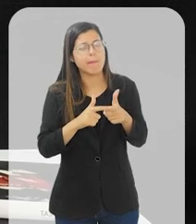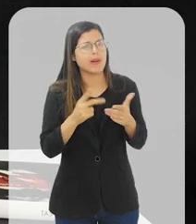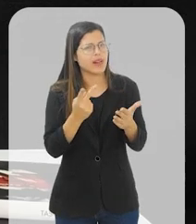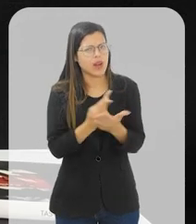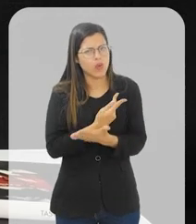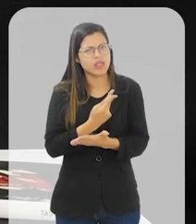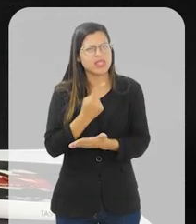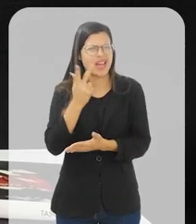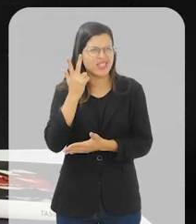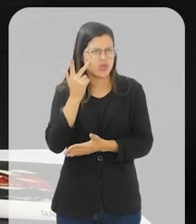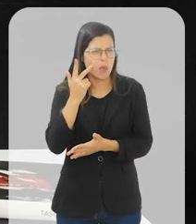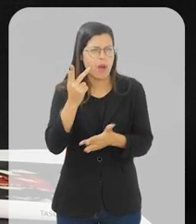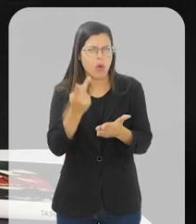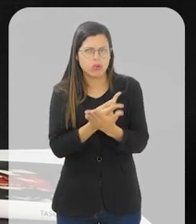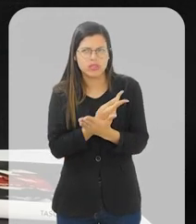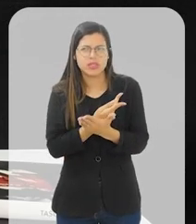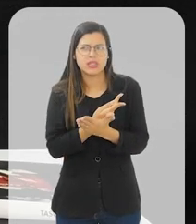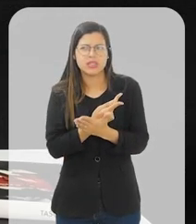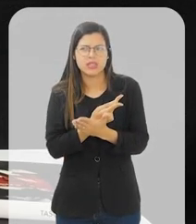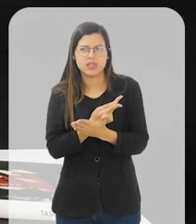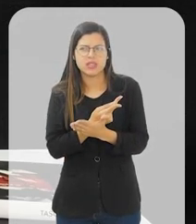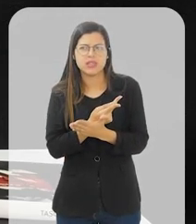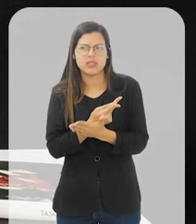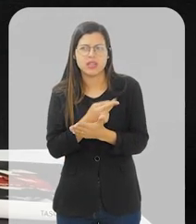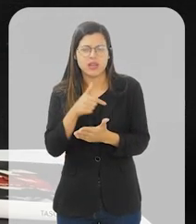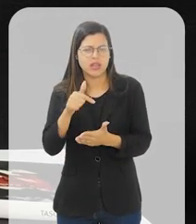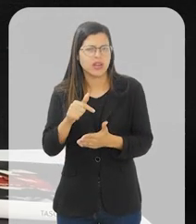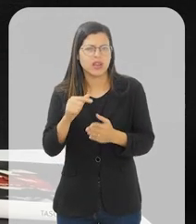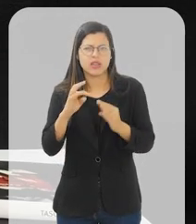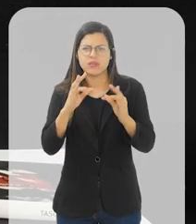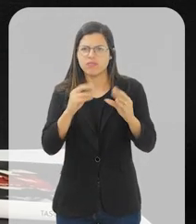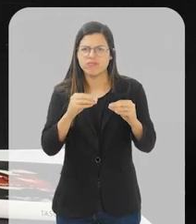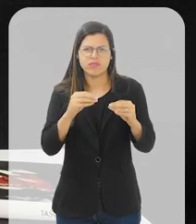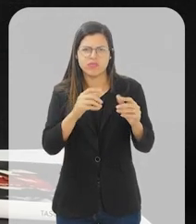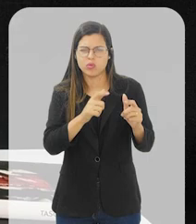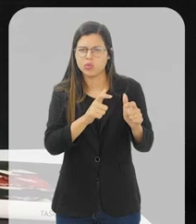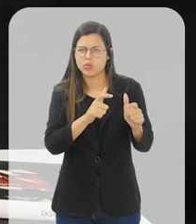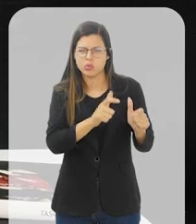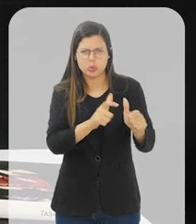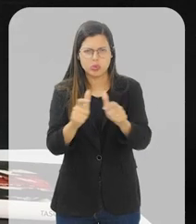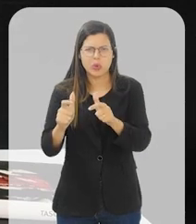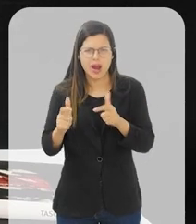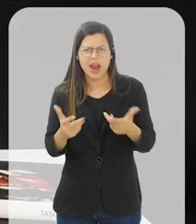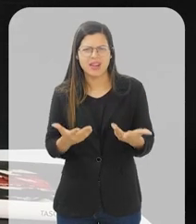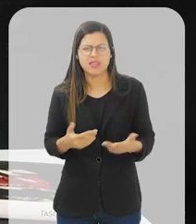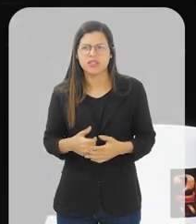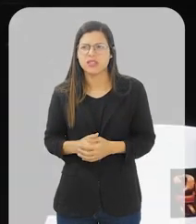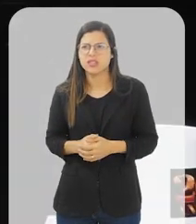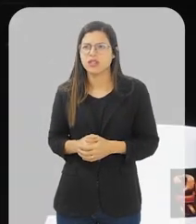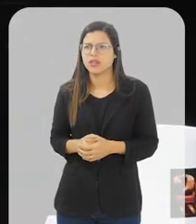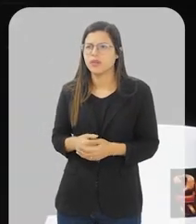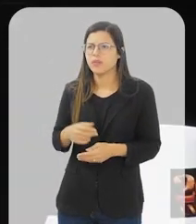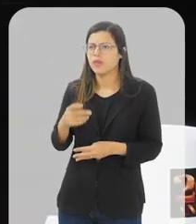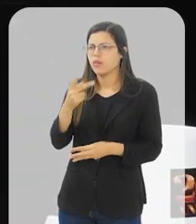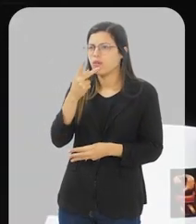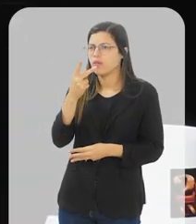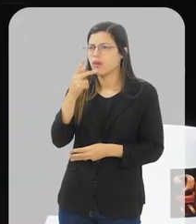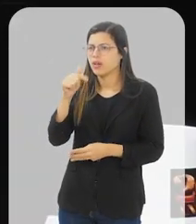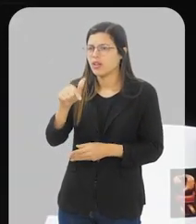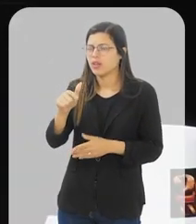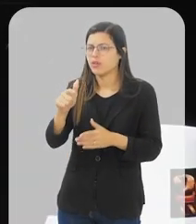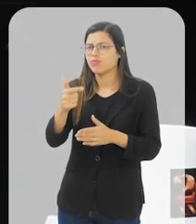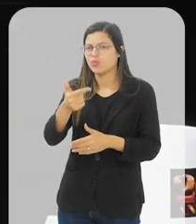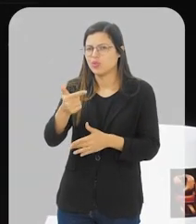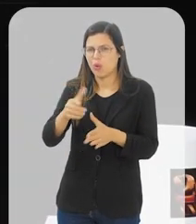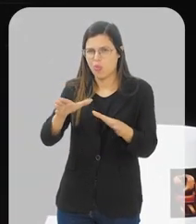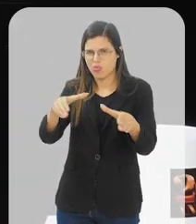é muito comum acontecer isso, tanto no acesso como na série ouro, prata e especial. Né? No segundo boxe, então, eu costumo falar que ali é